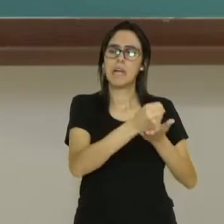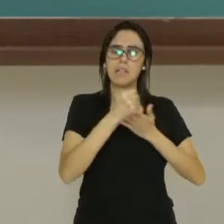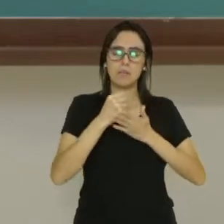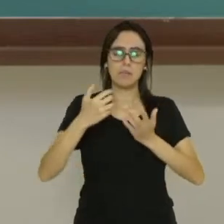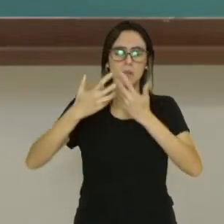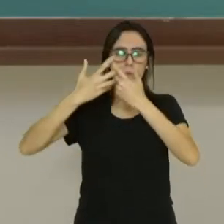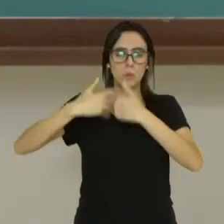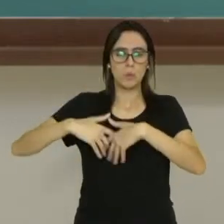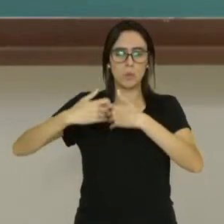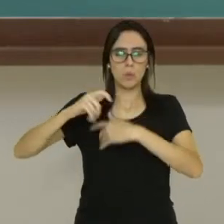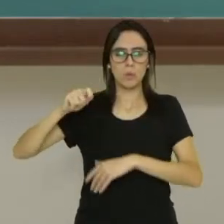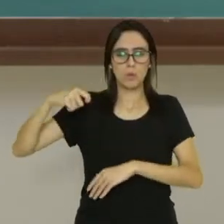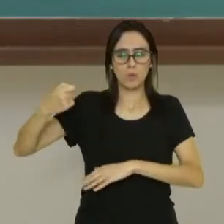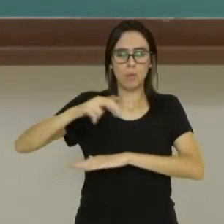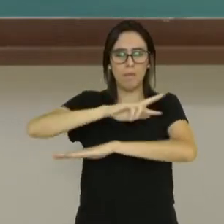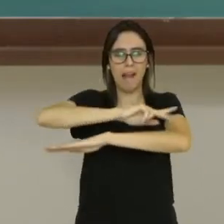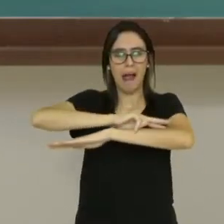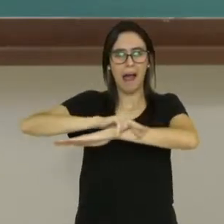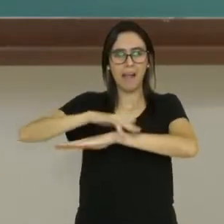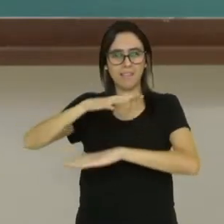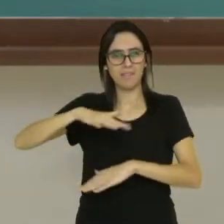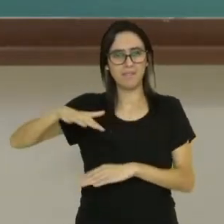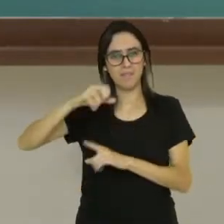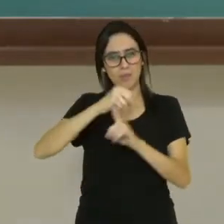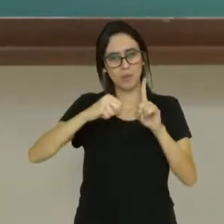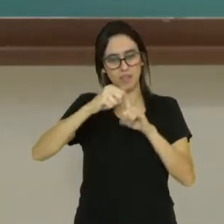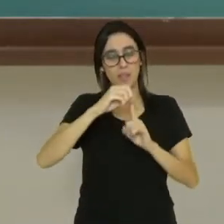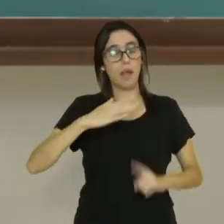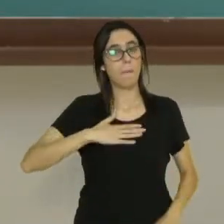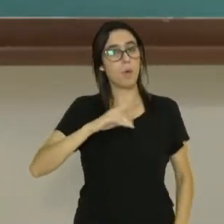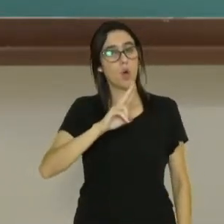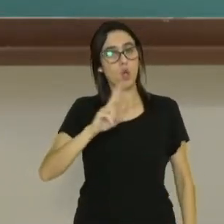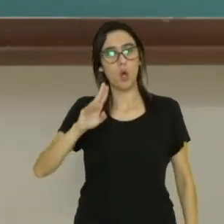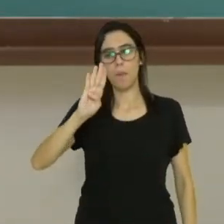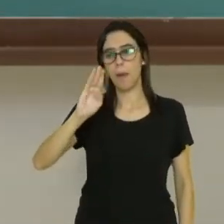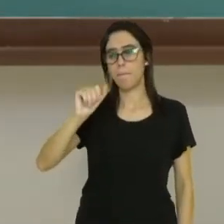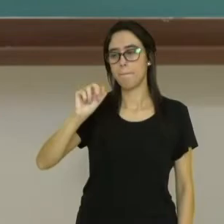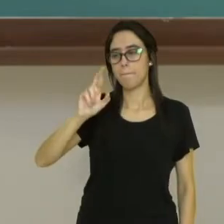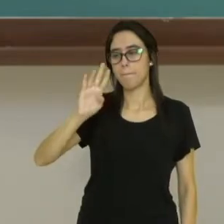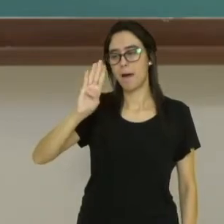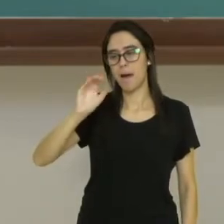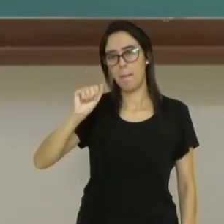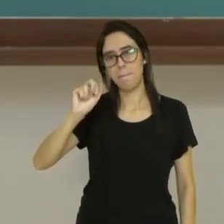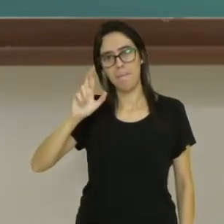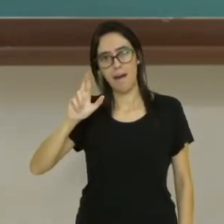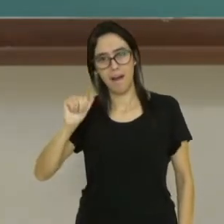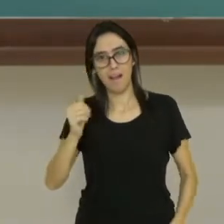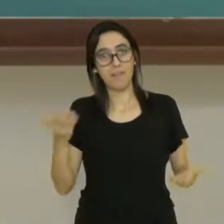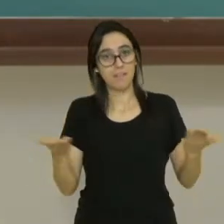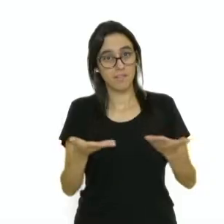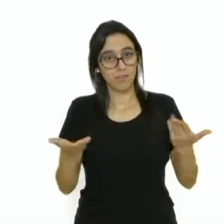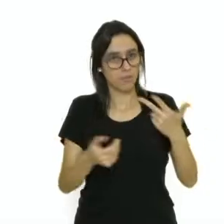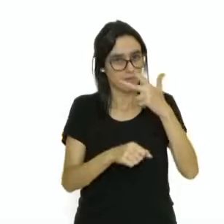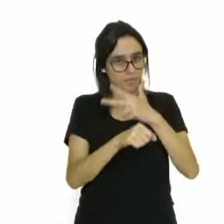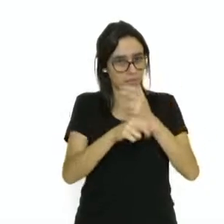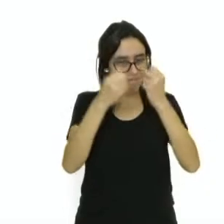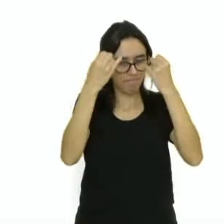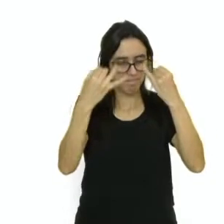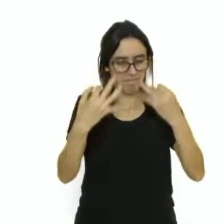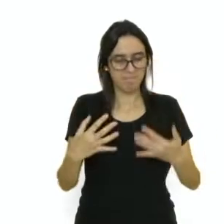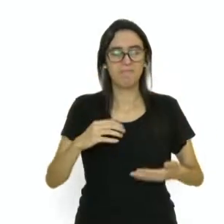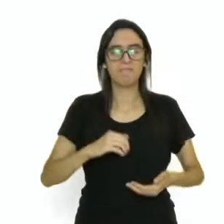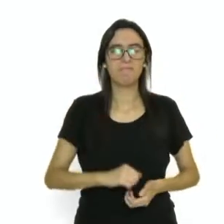conceitos raciais da sociedade. Sou a professora Bárbara Furquim e vou acompanhar vocês nesse vídeo. Bom,